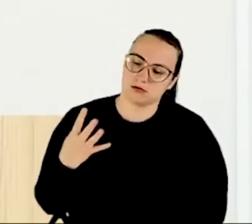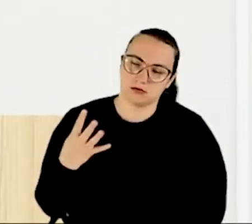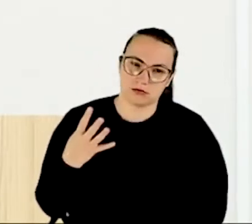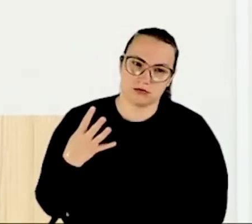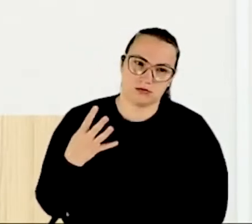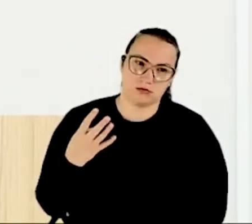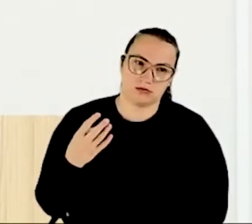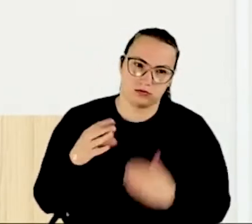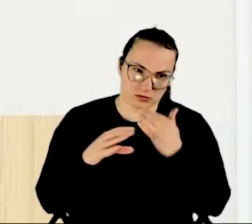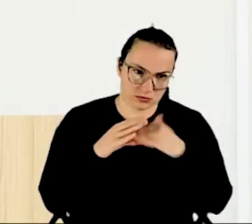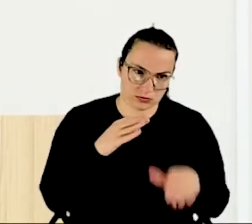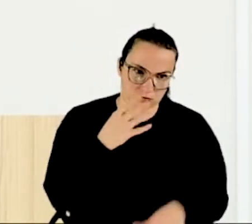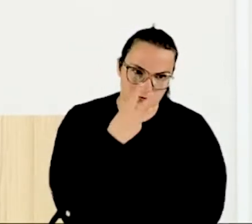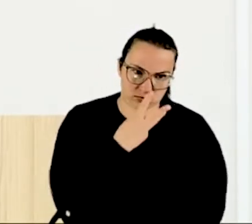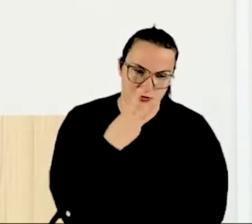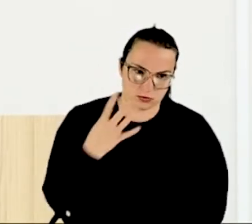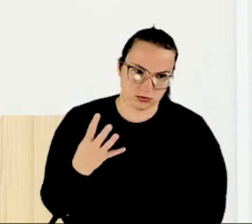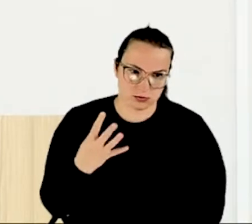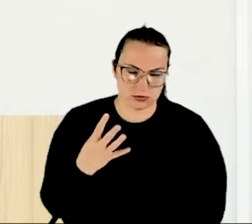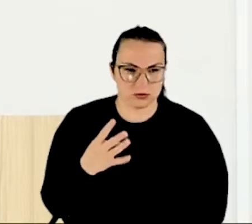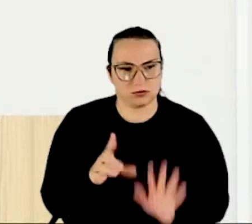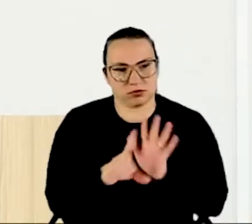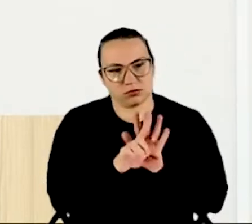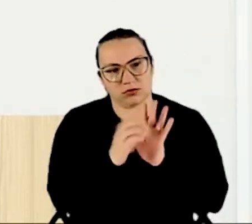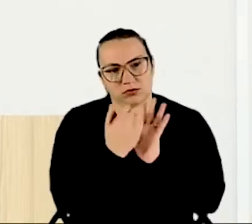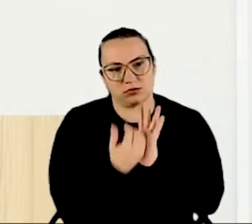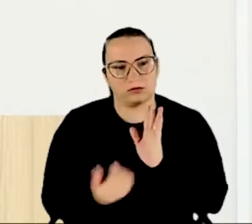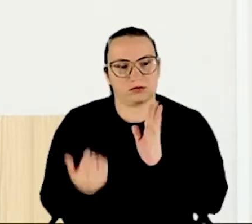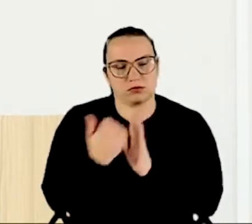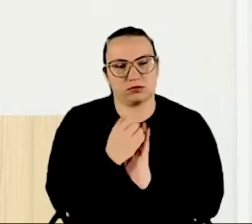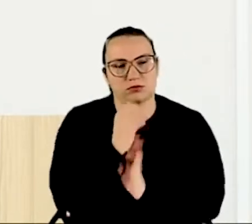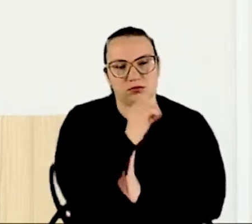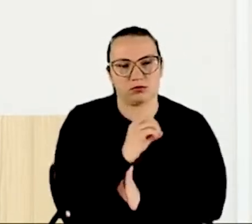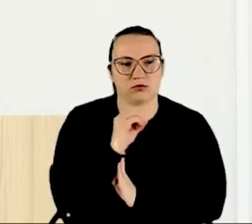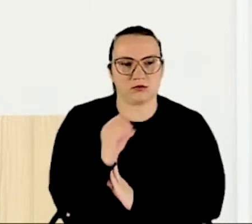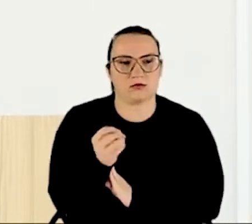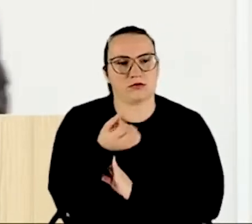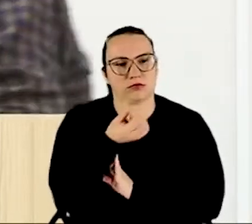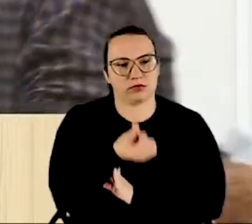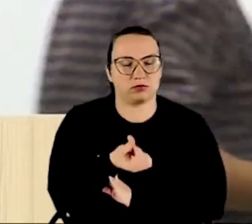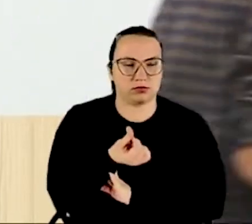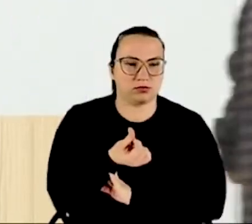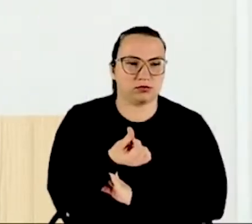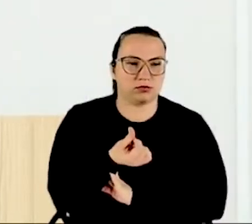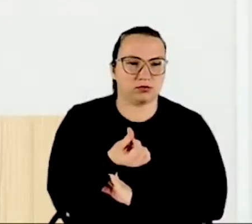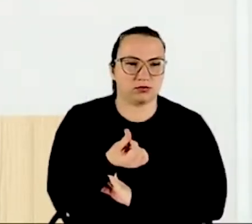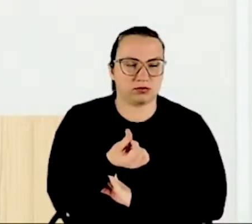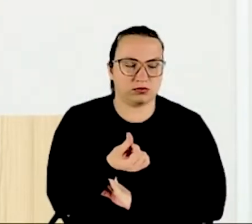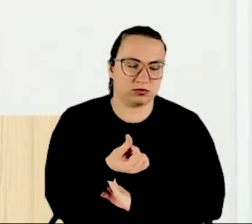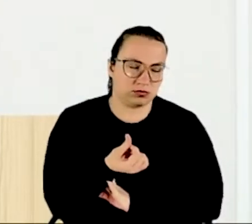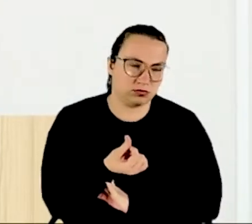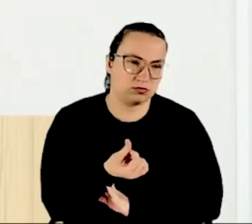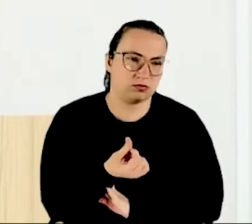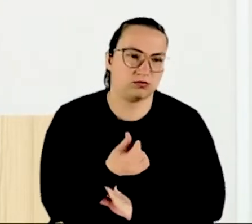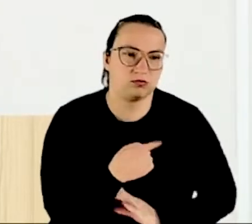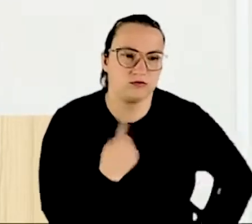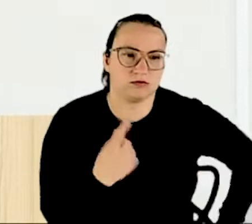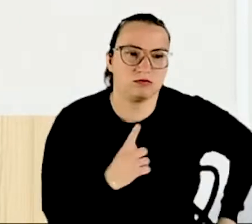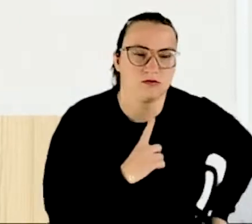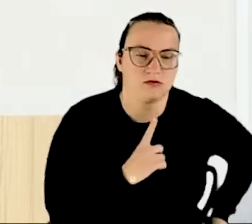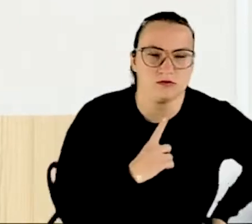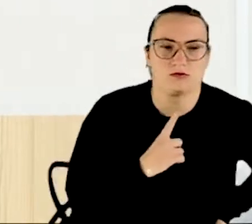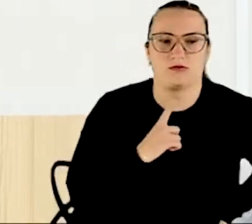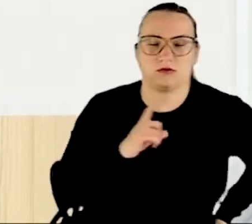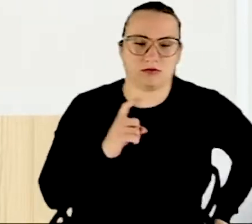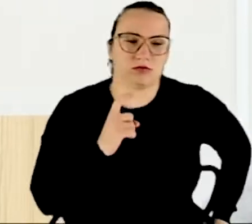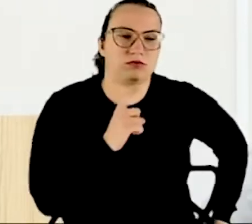e aí sobre a lei complementar 006. E a gente teve uma reunião, para não